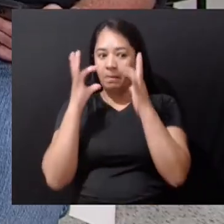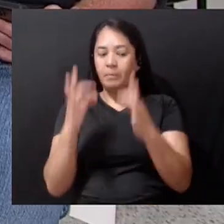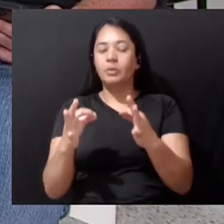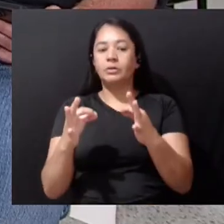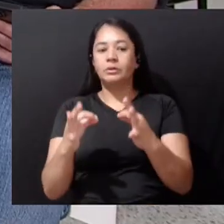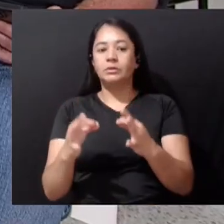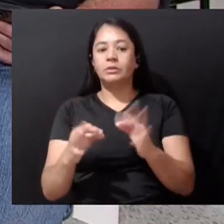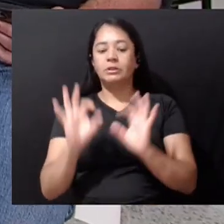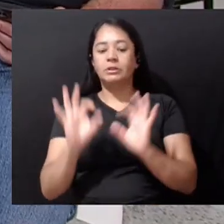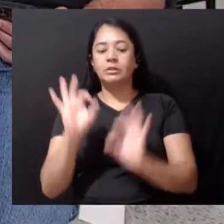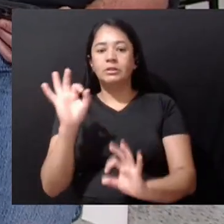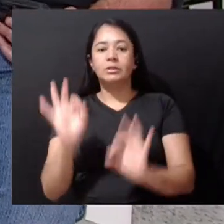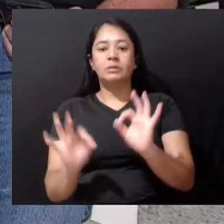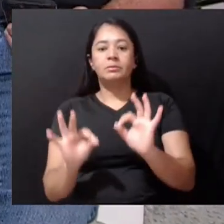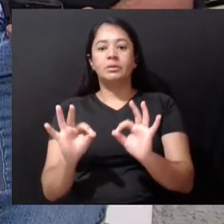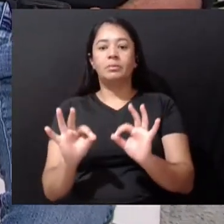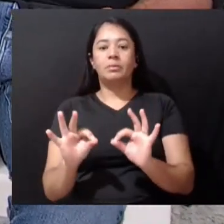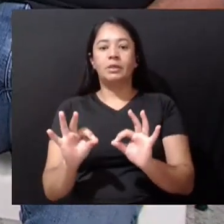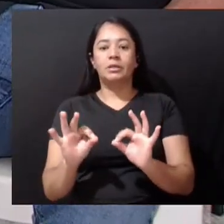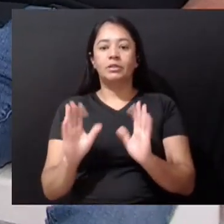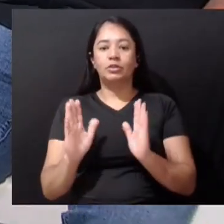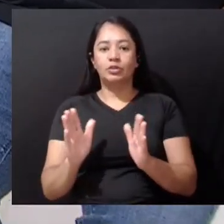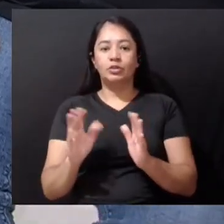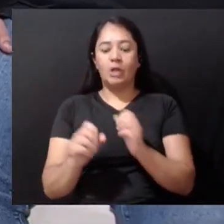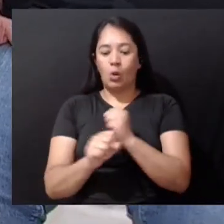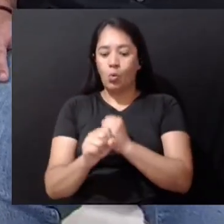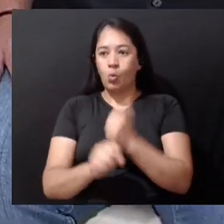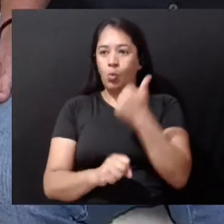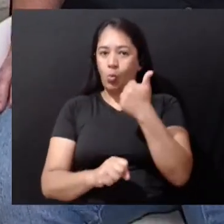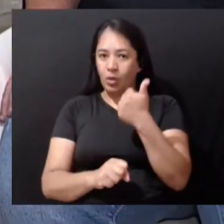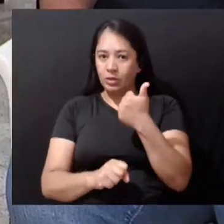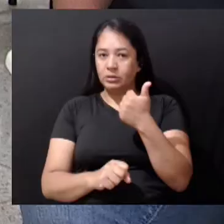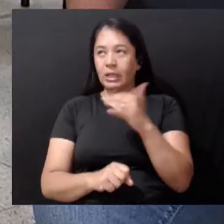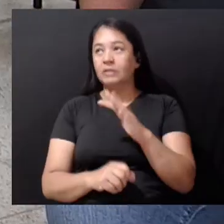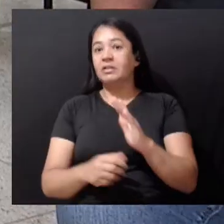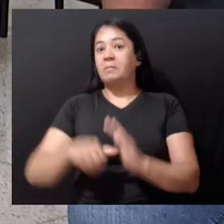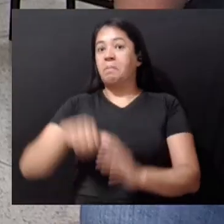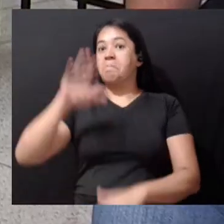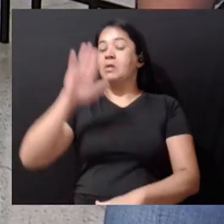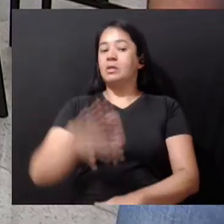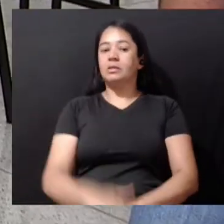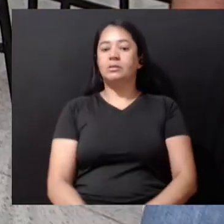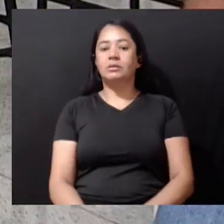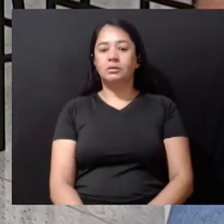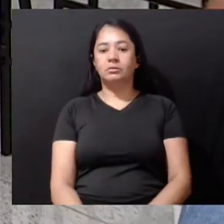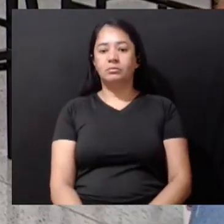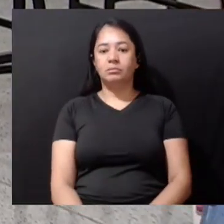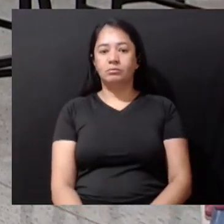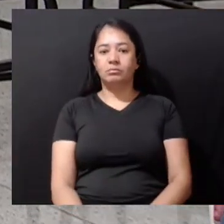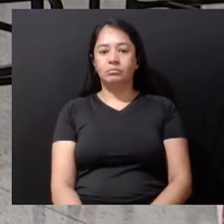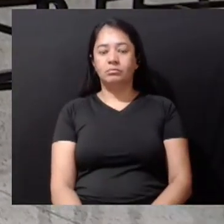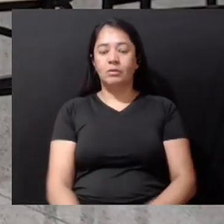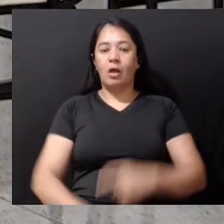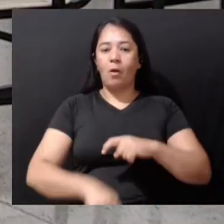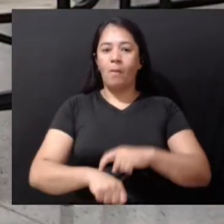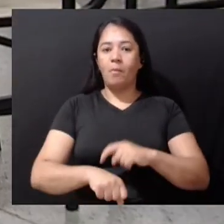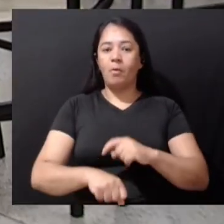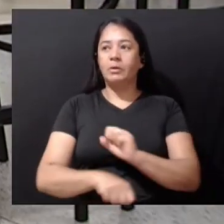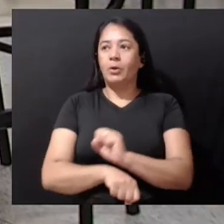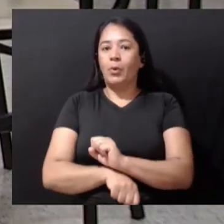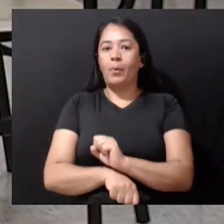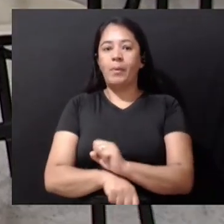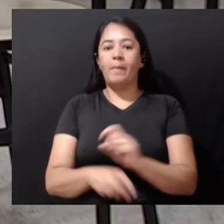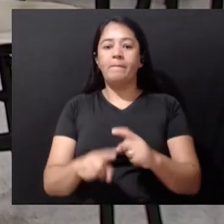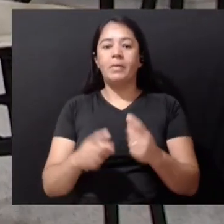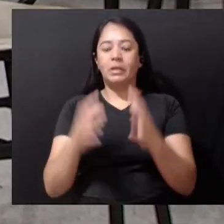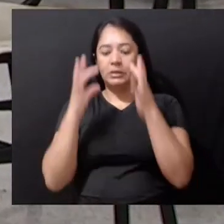preparando há 1 ano, às vezes até mais, né? Então é um momento esperado, mas de muita tensão,